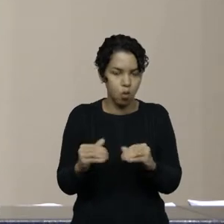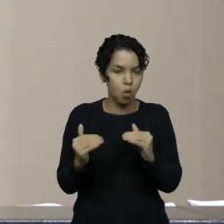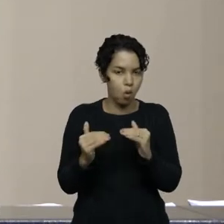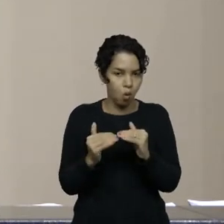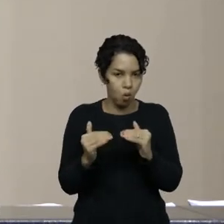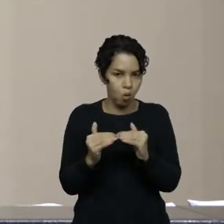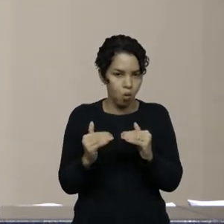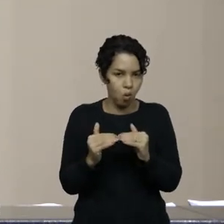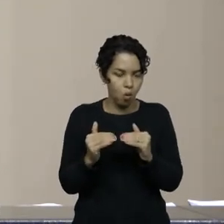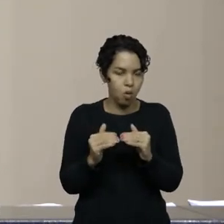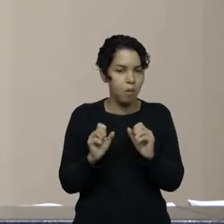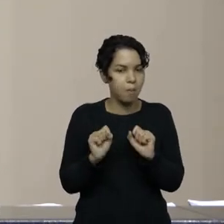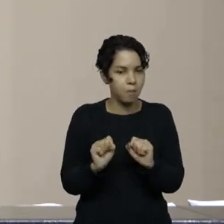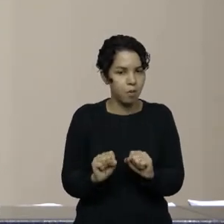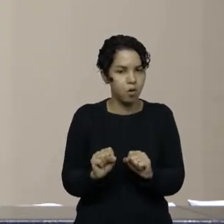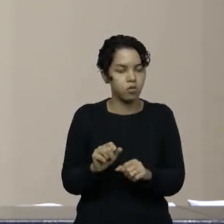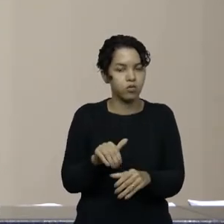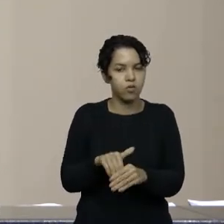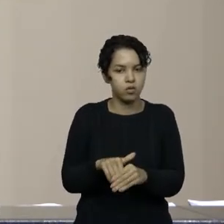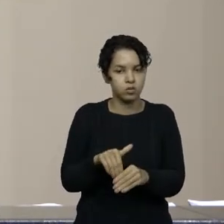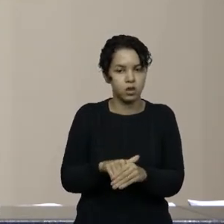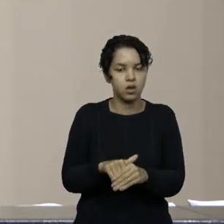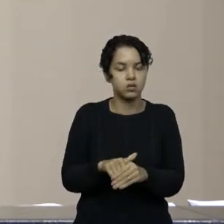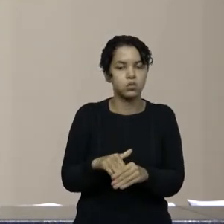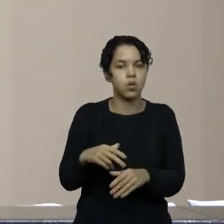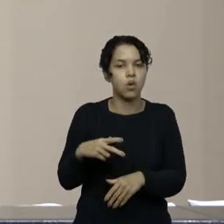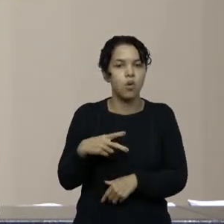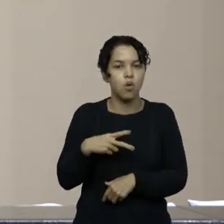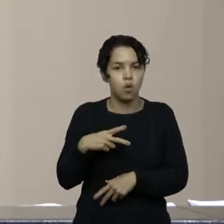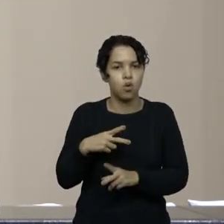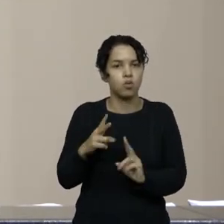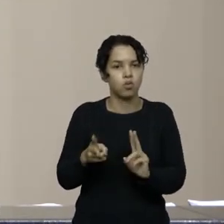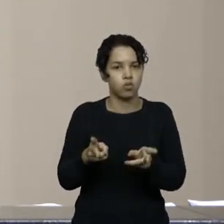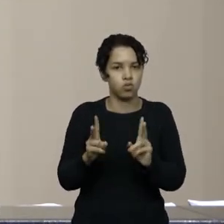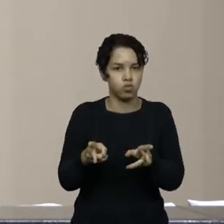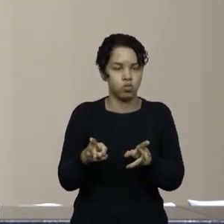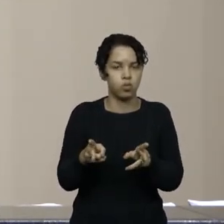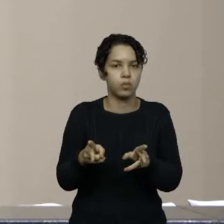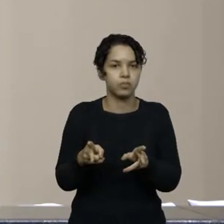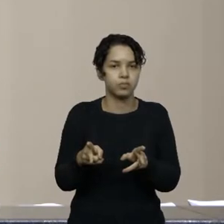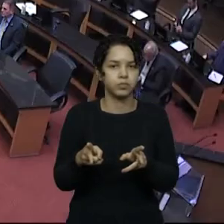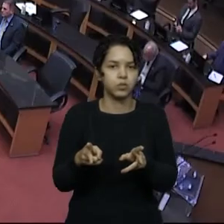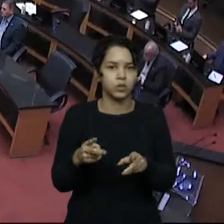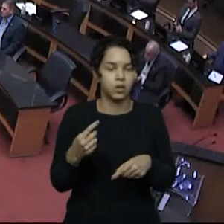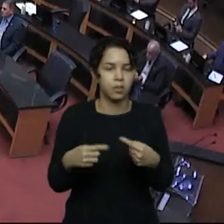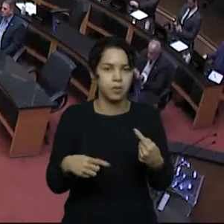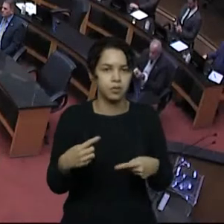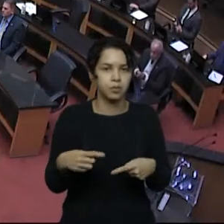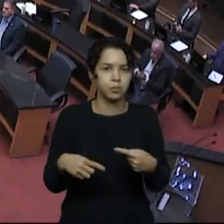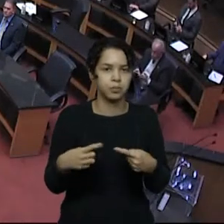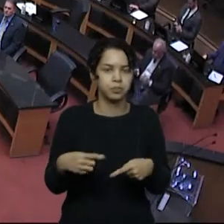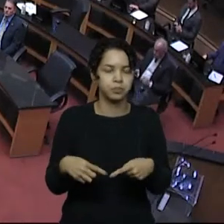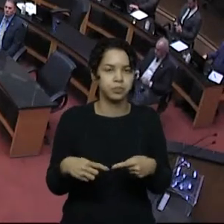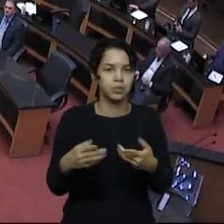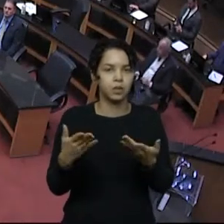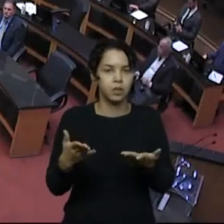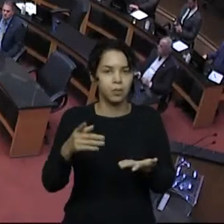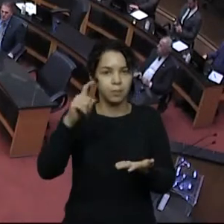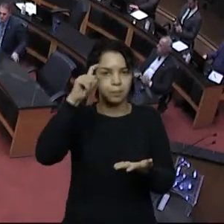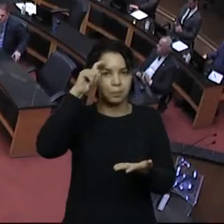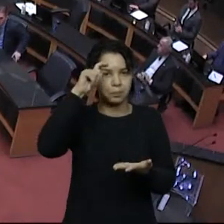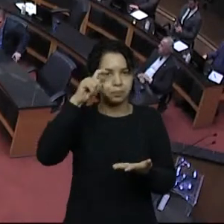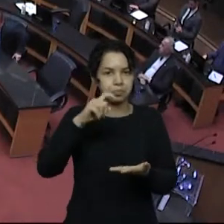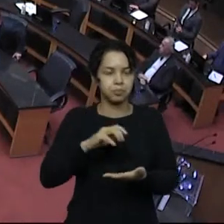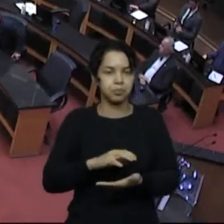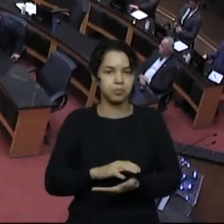votado por aclamação e continuou debate ensinou pediria pode ser a palavra Deputado Maxi